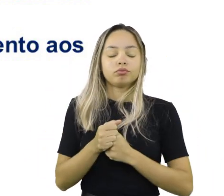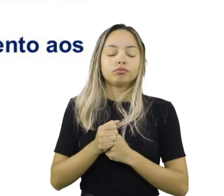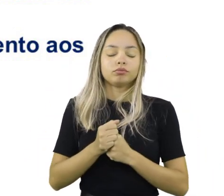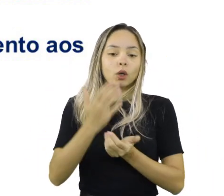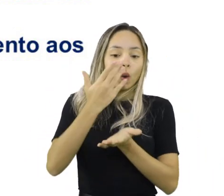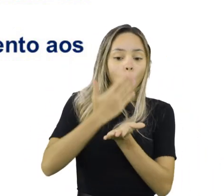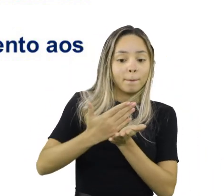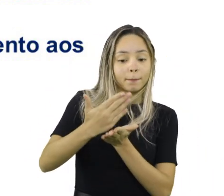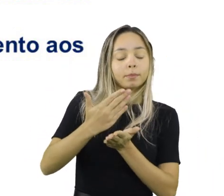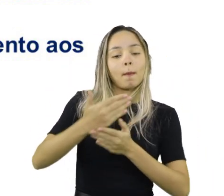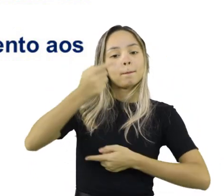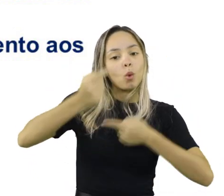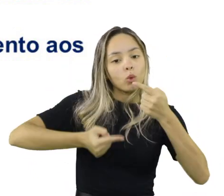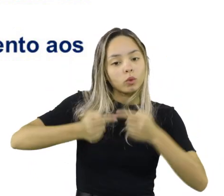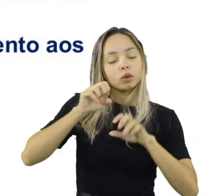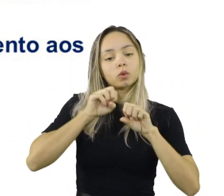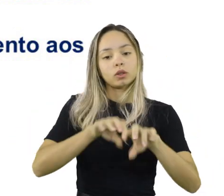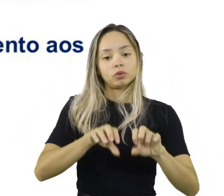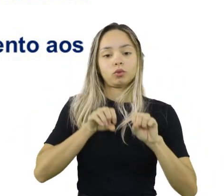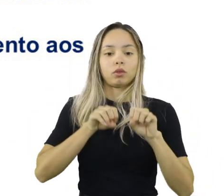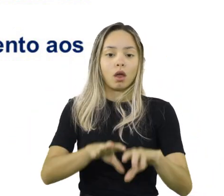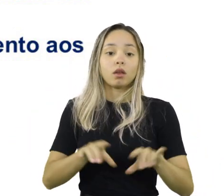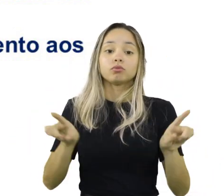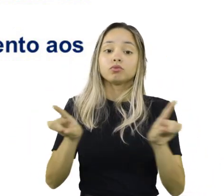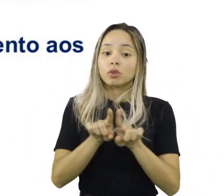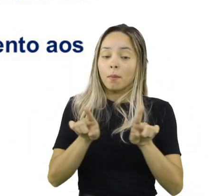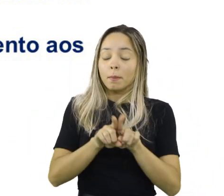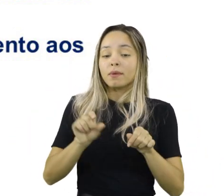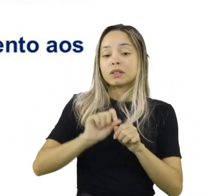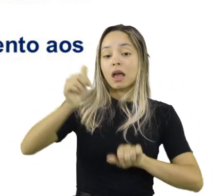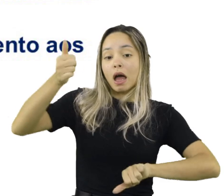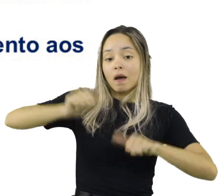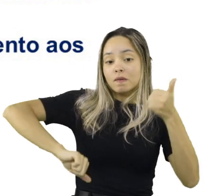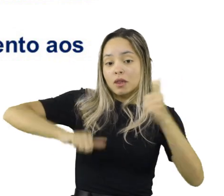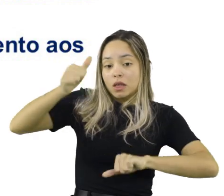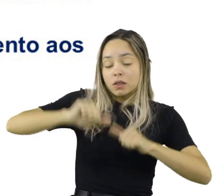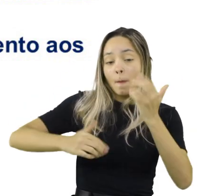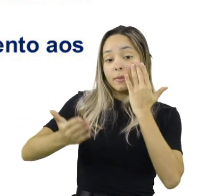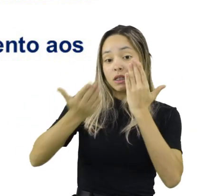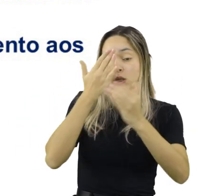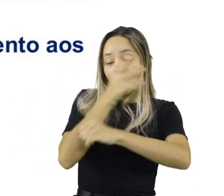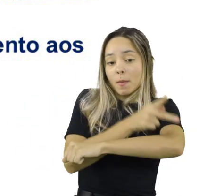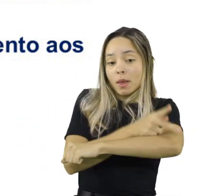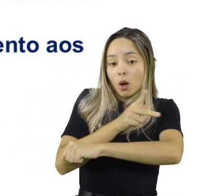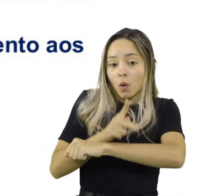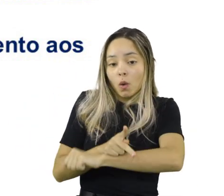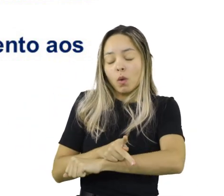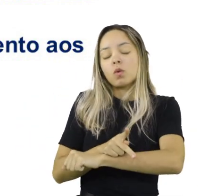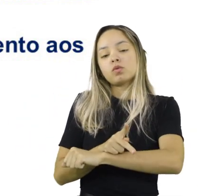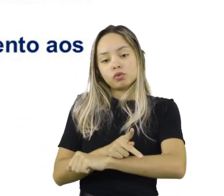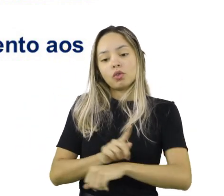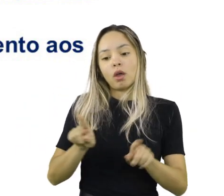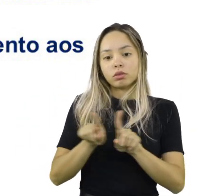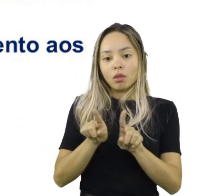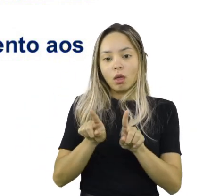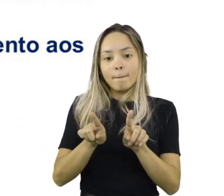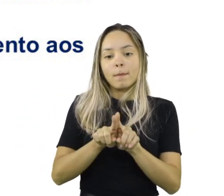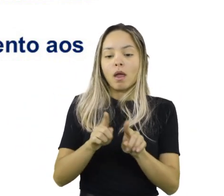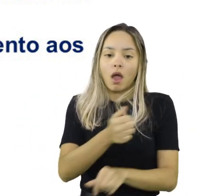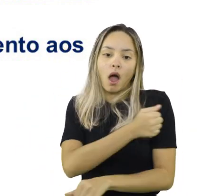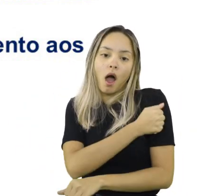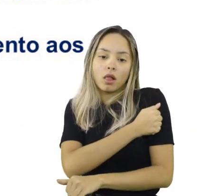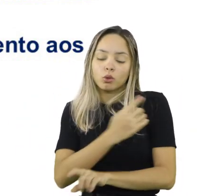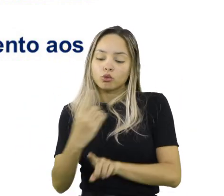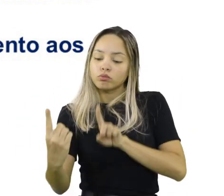de políticas educacionais, realizar uma avaliação psicopedagógica, cabe também ali prestar um atendimento